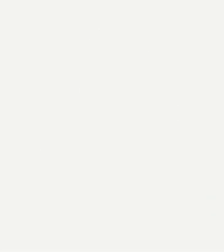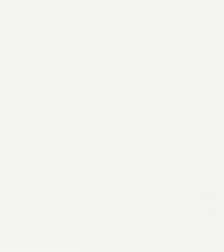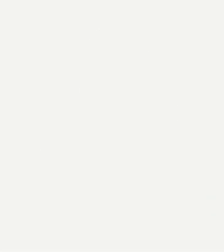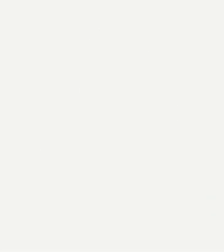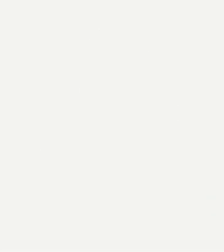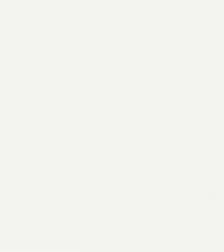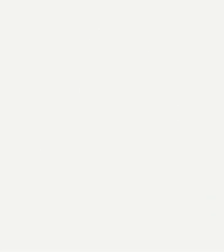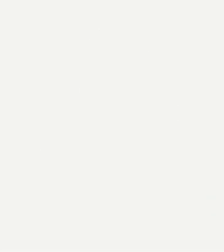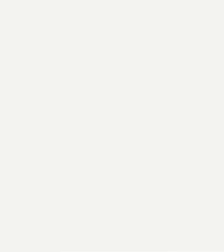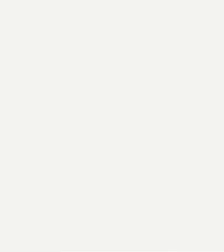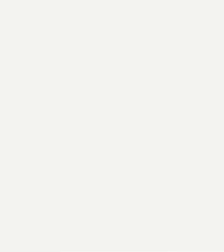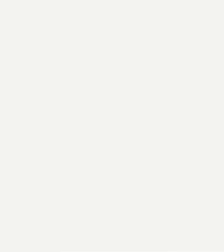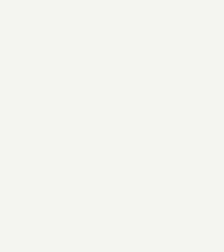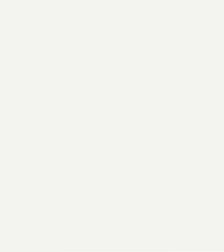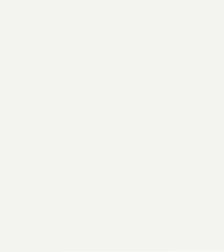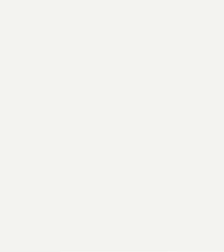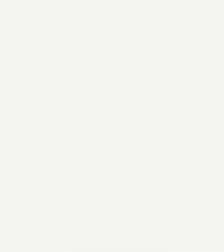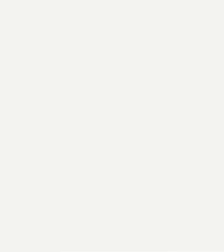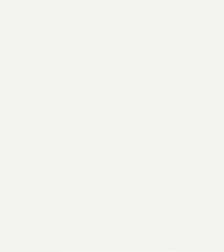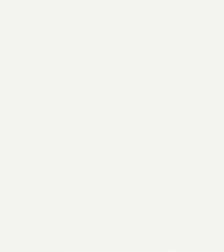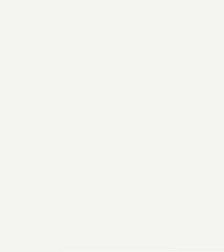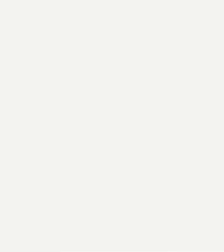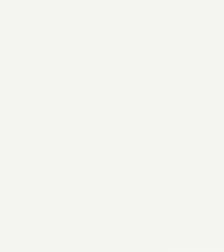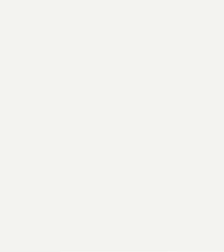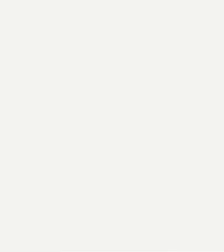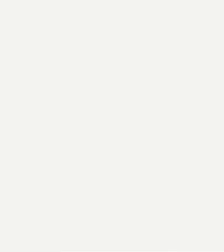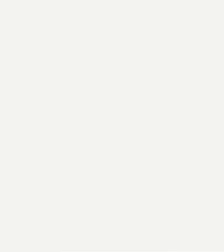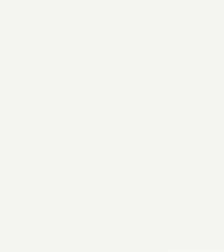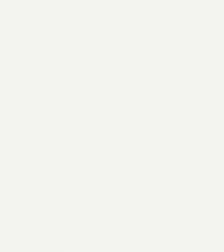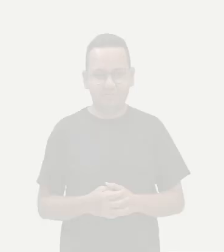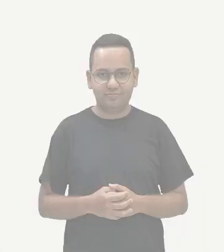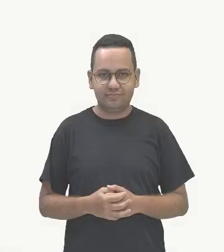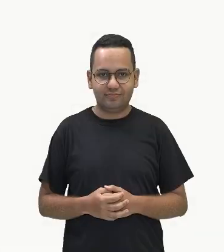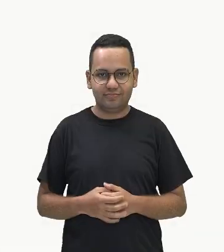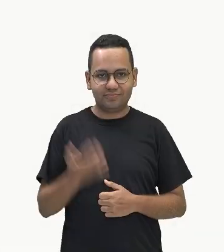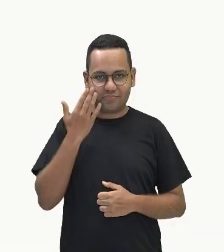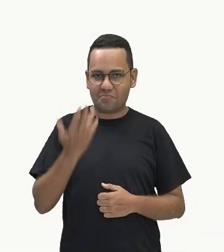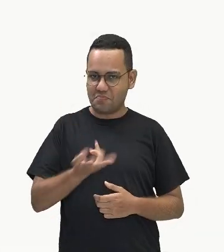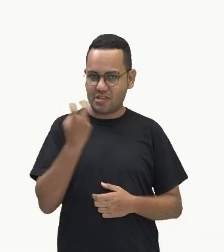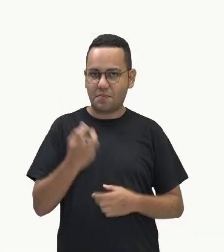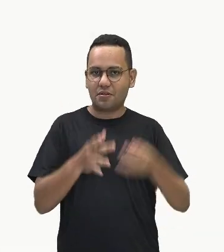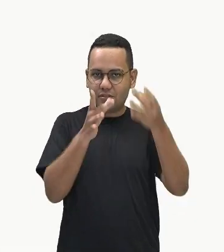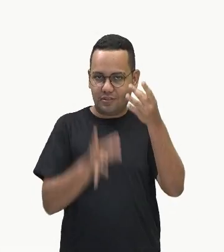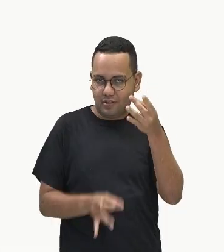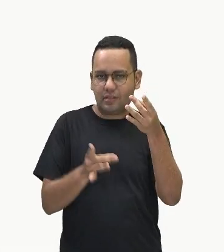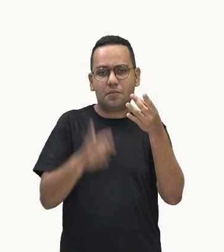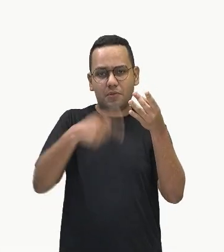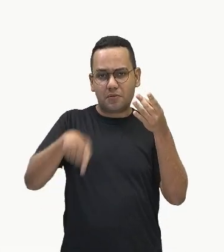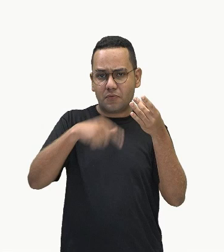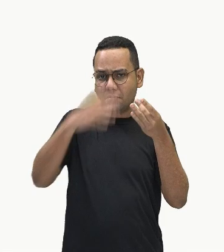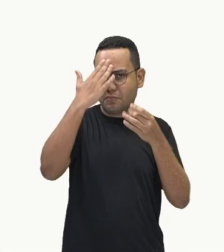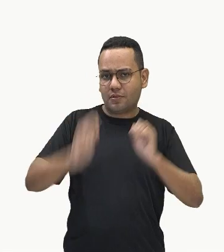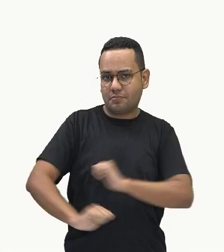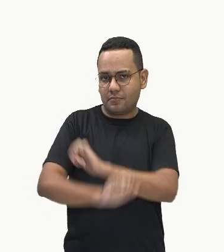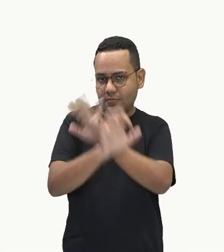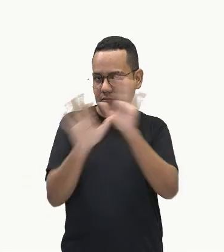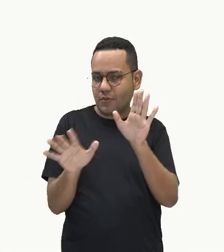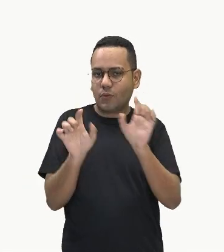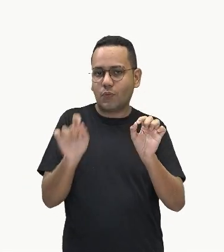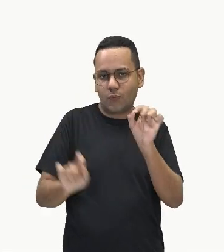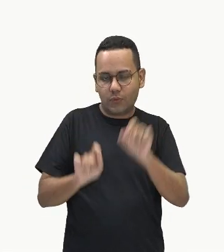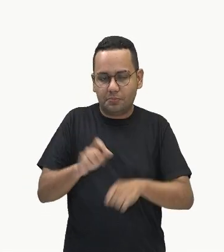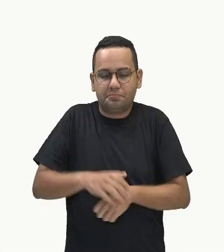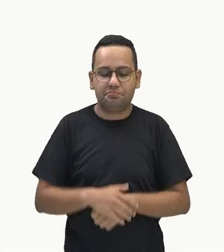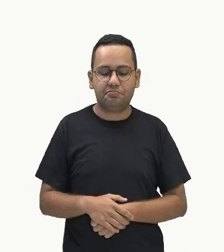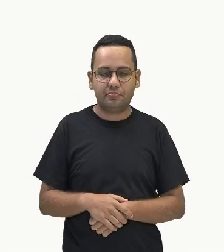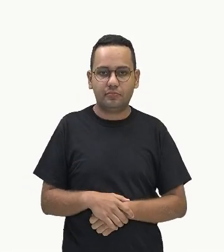Ok? Então, essa primeira aqui a gente resolveu bem passo a passo, tá? Para você compreender aí, verificar a